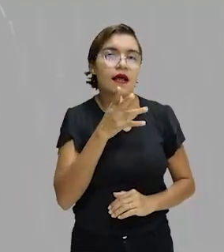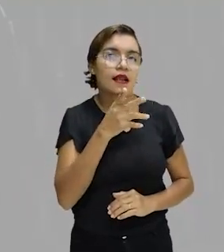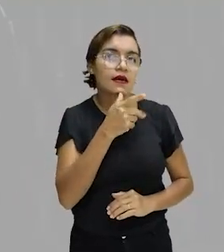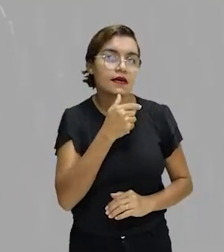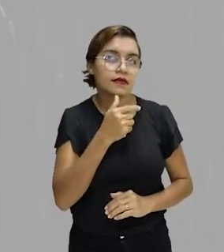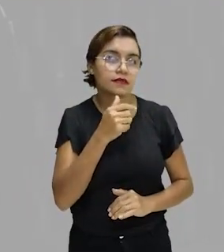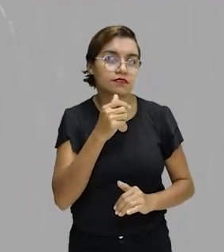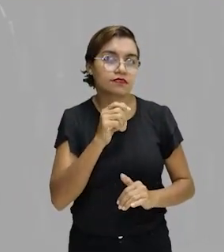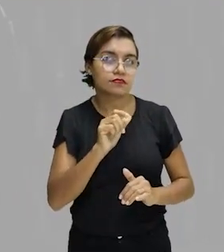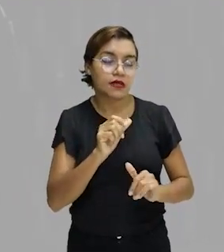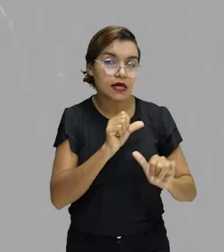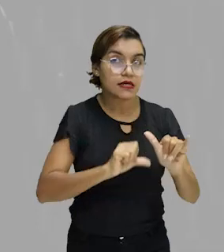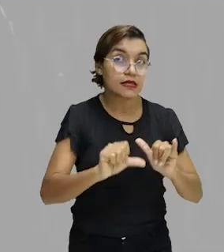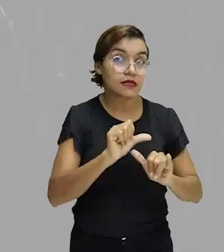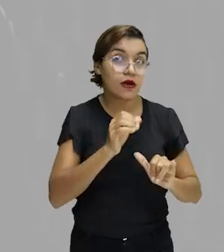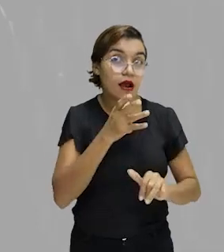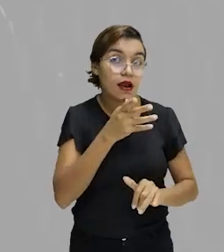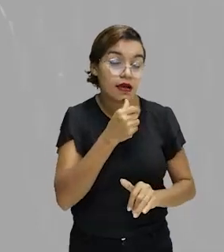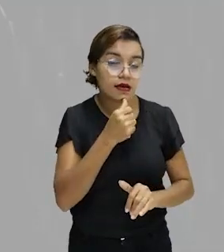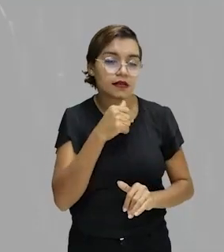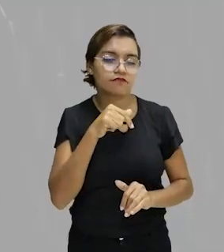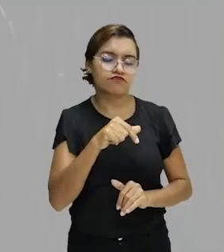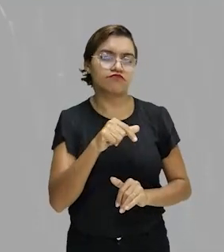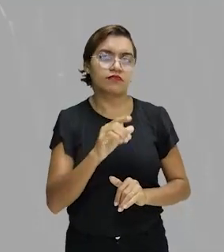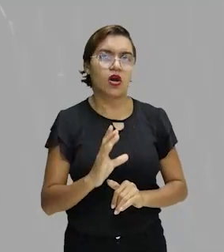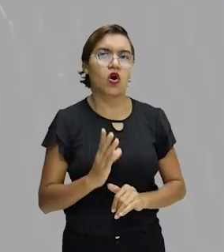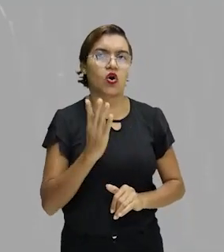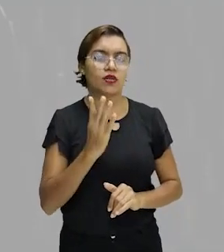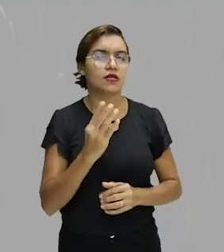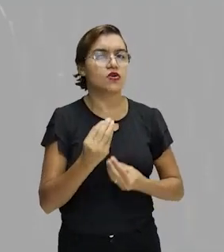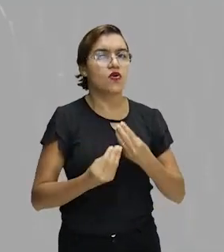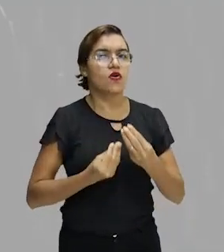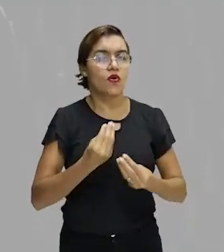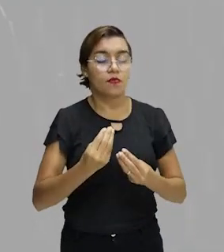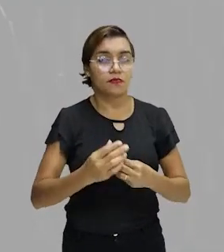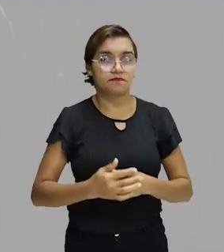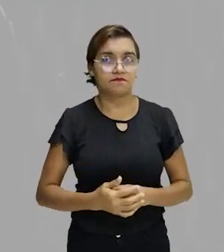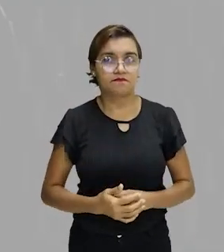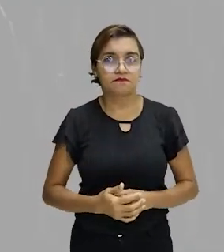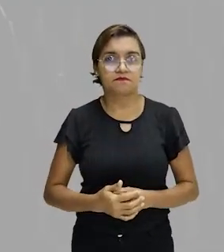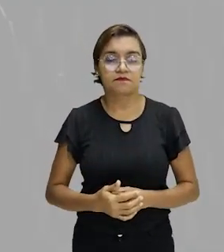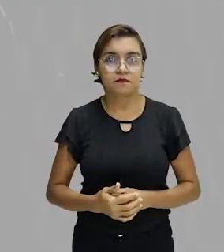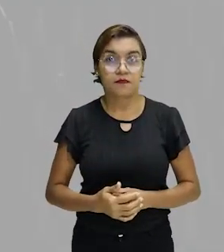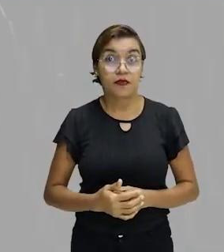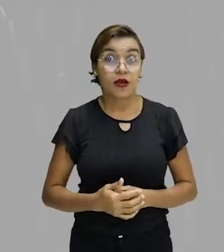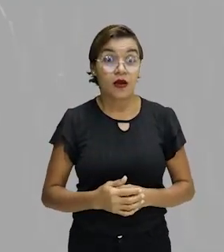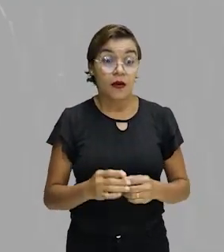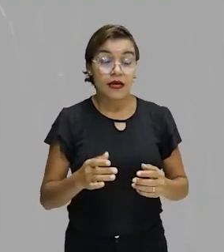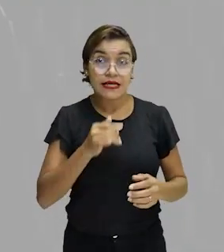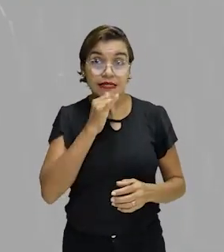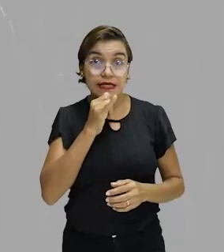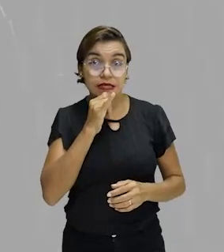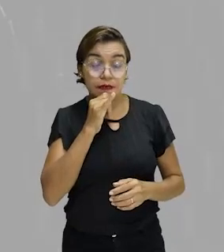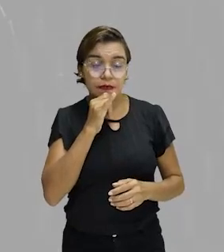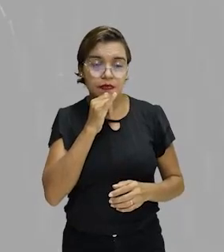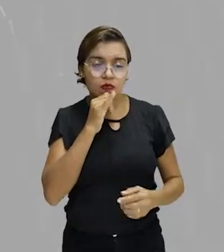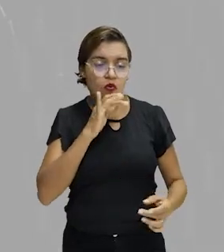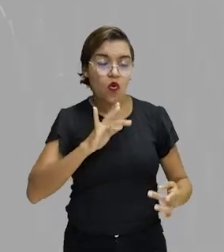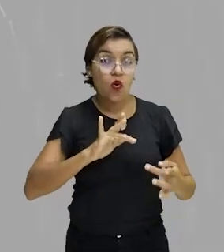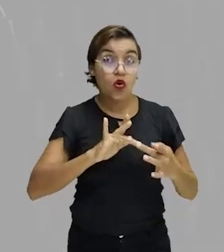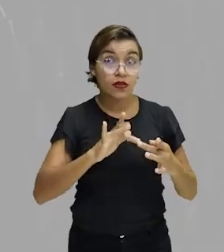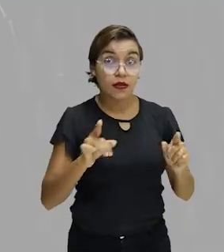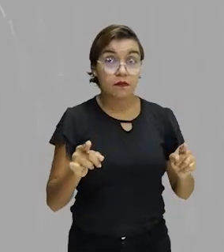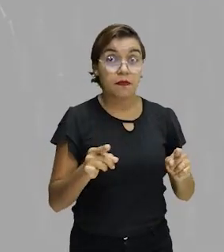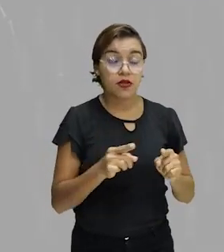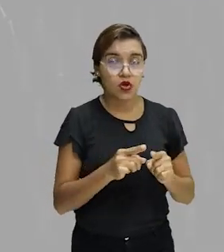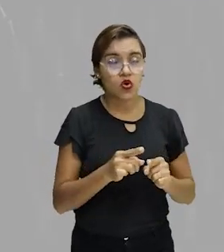acontecer da seguinte forma, né? nas seguintes condições. Com menor superfície de contato, aí eu vou utilizar